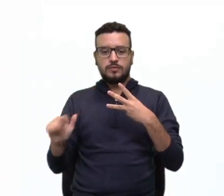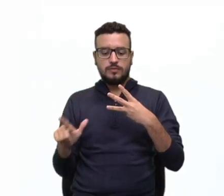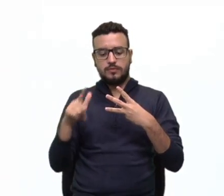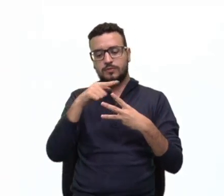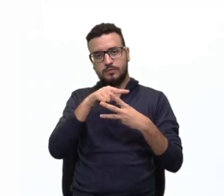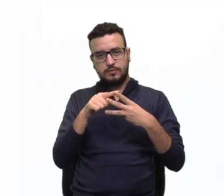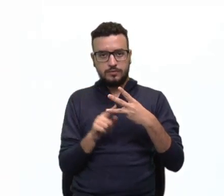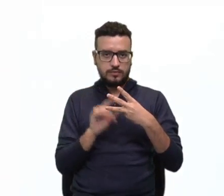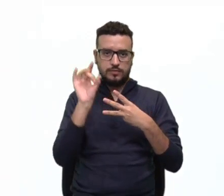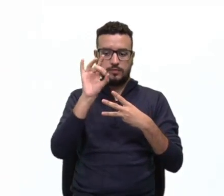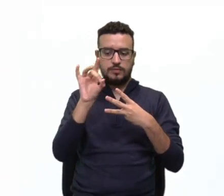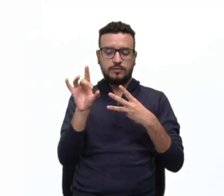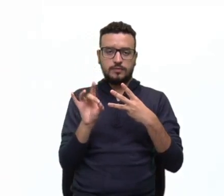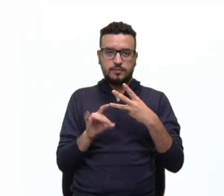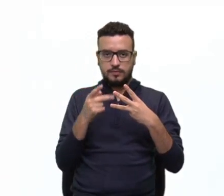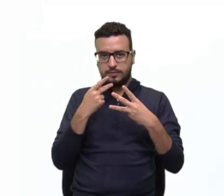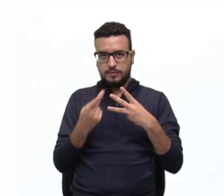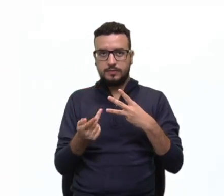para vocês.